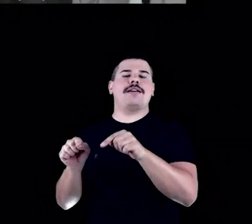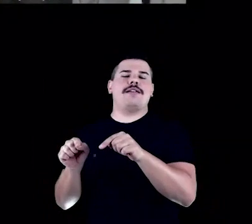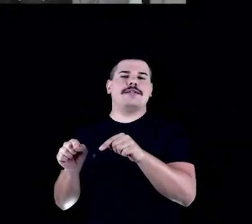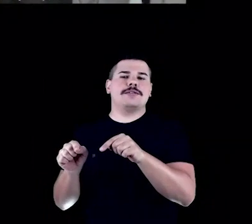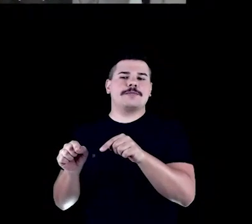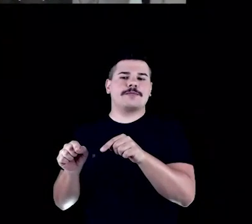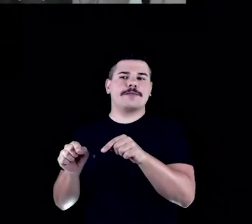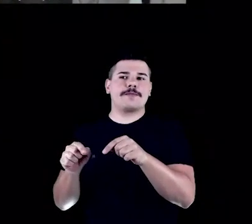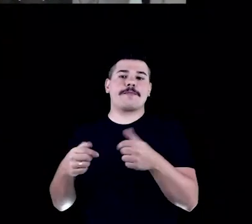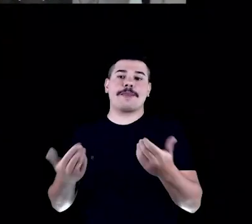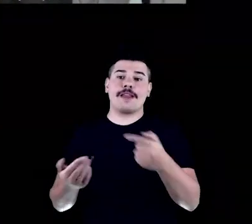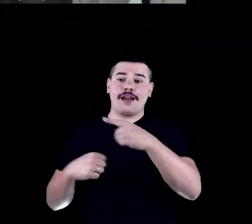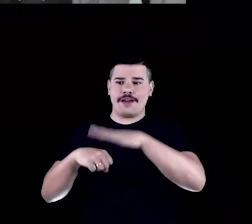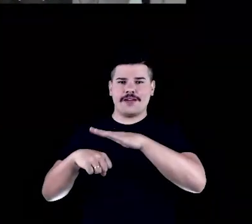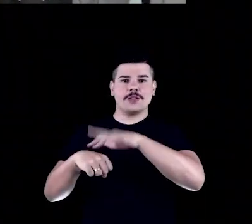elas,